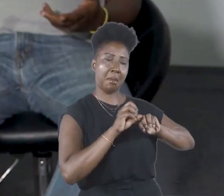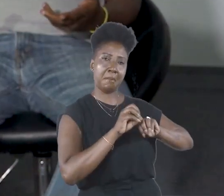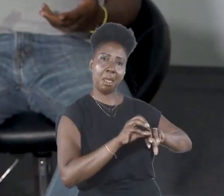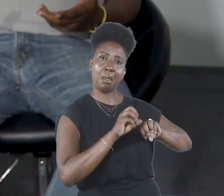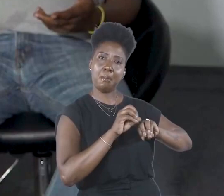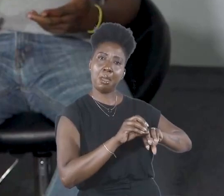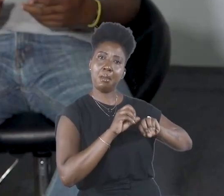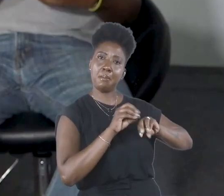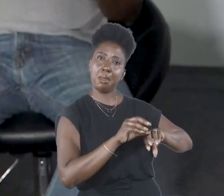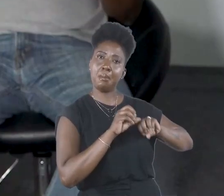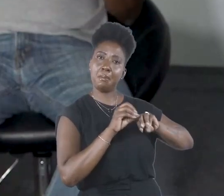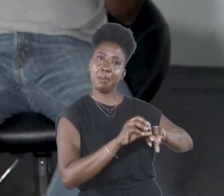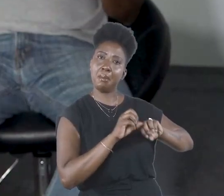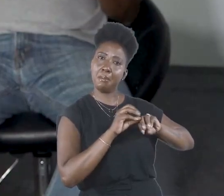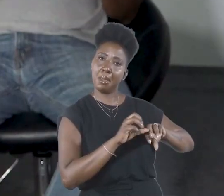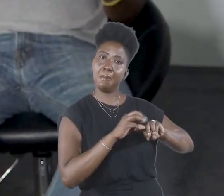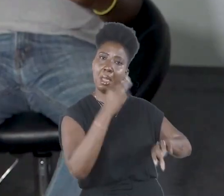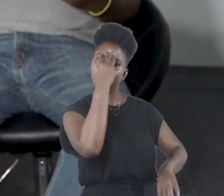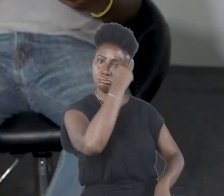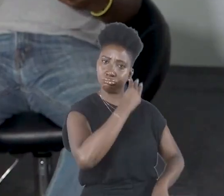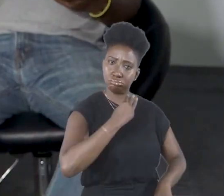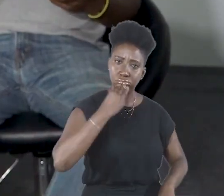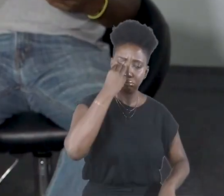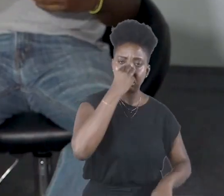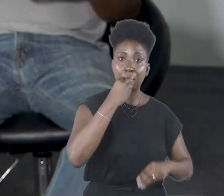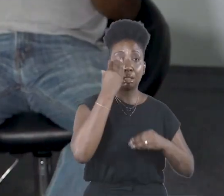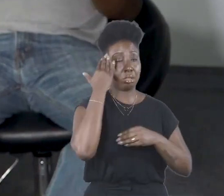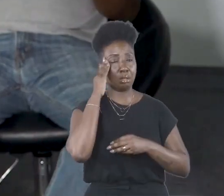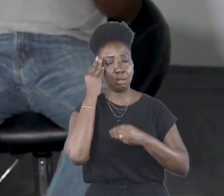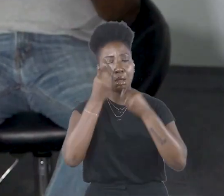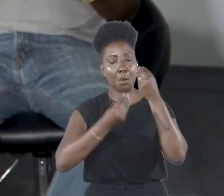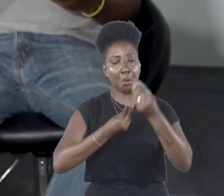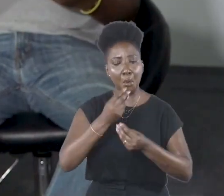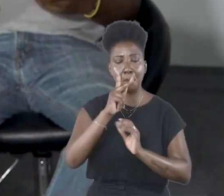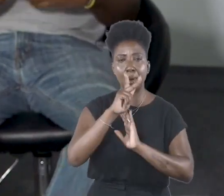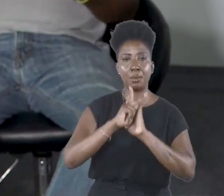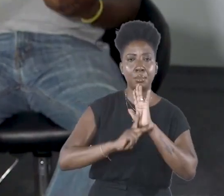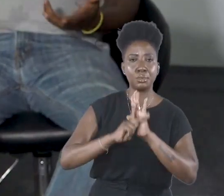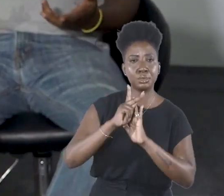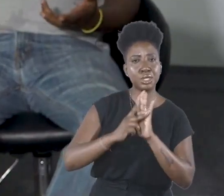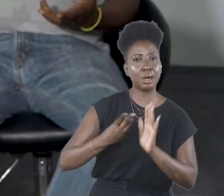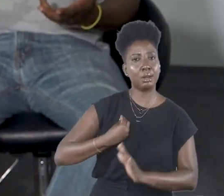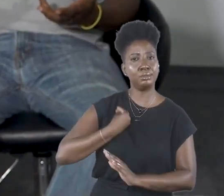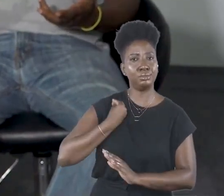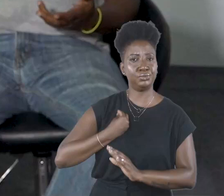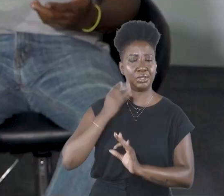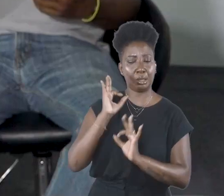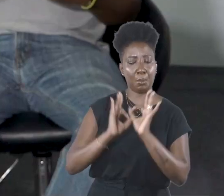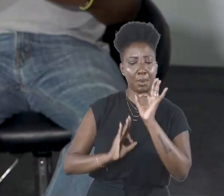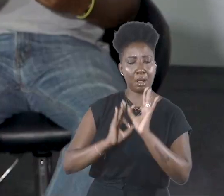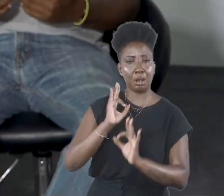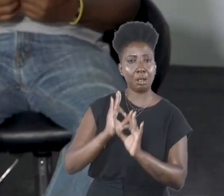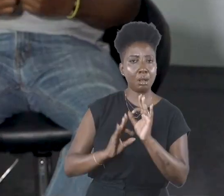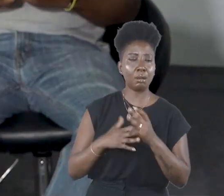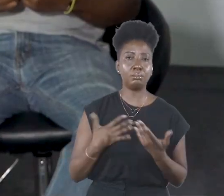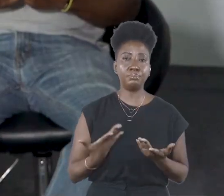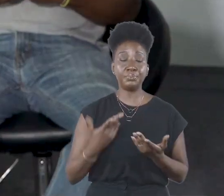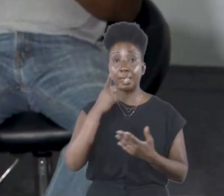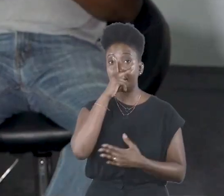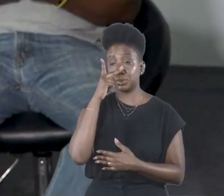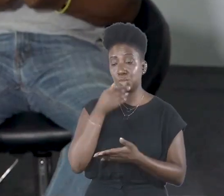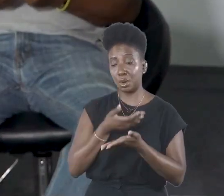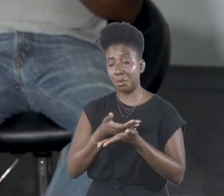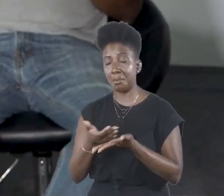2, 3 horas de entender um pouco qual é o seu projeto de vida, desenhar seu projeto de vida. E a partir do